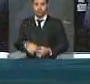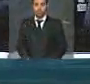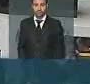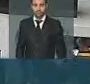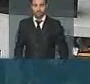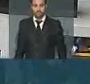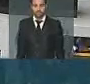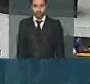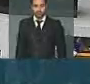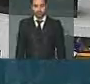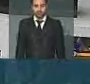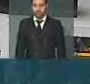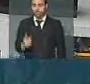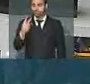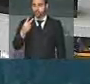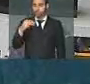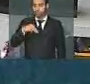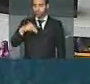presidente